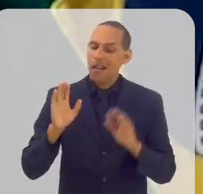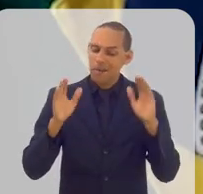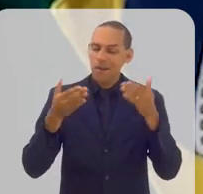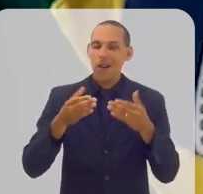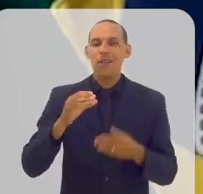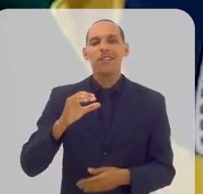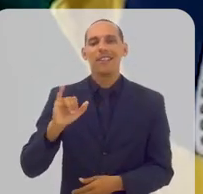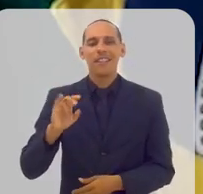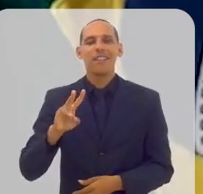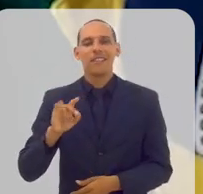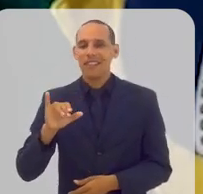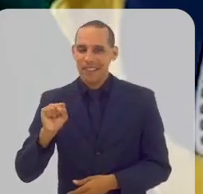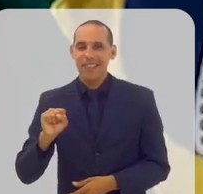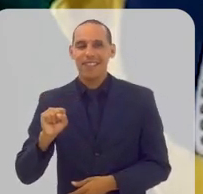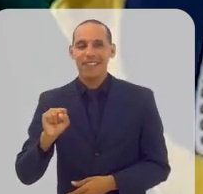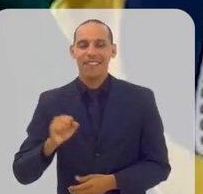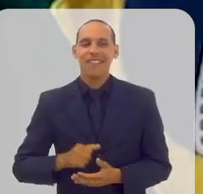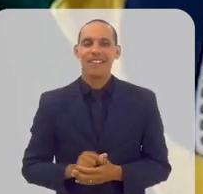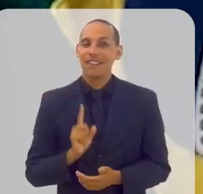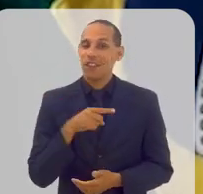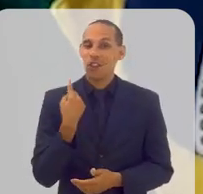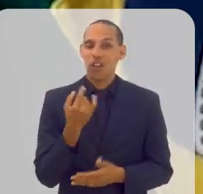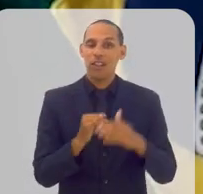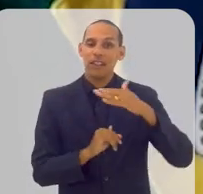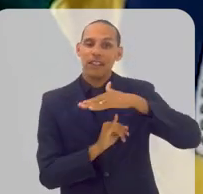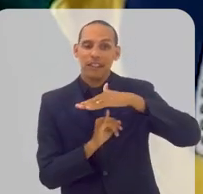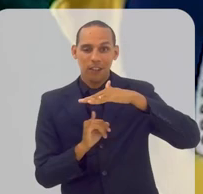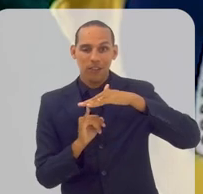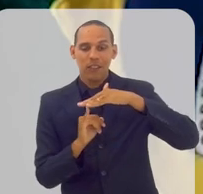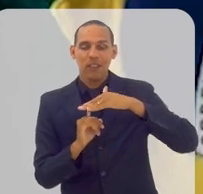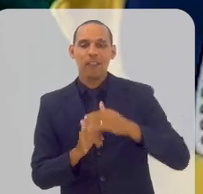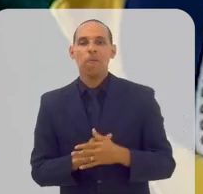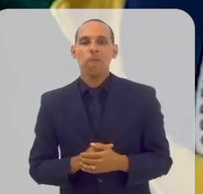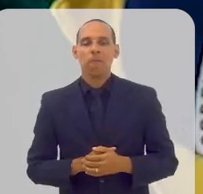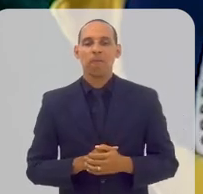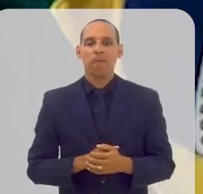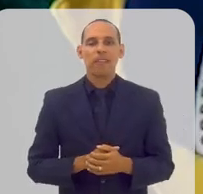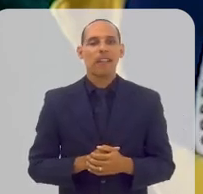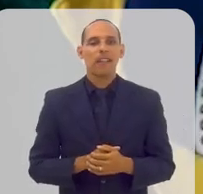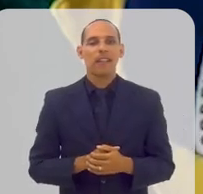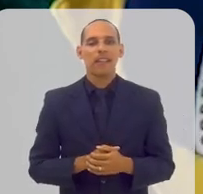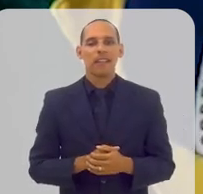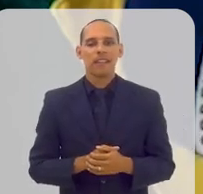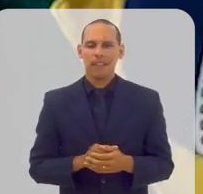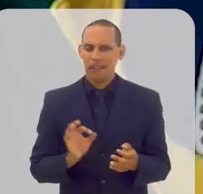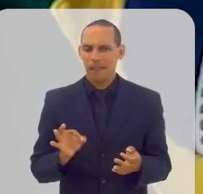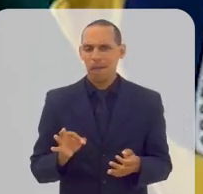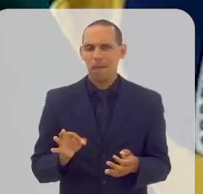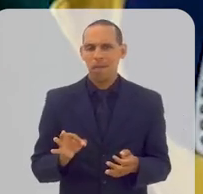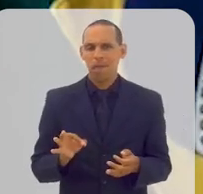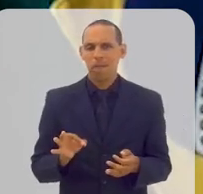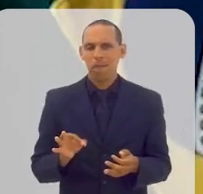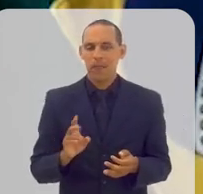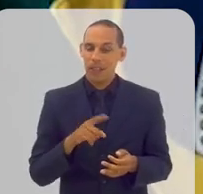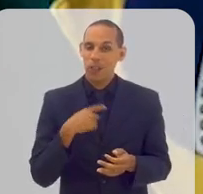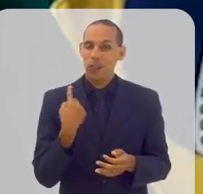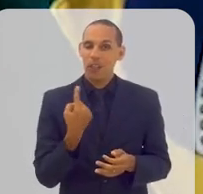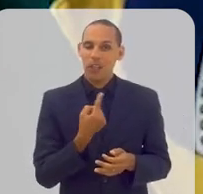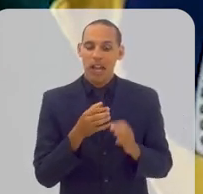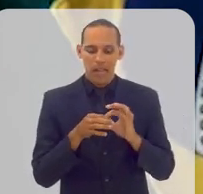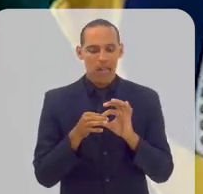civis. Nós somos uma instituição, tá certo? Que, apesar de